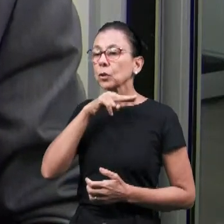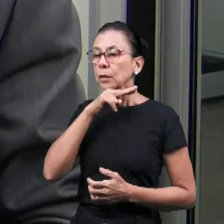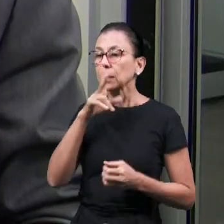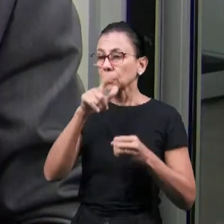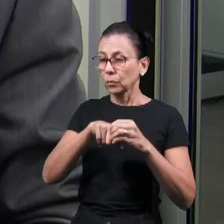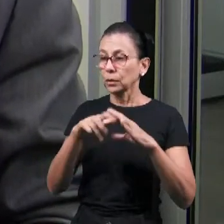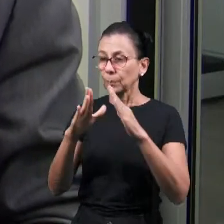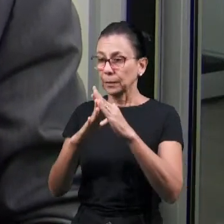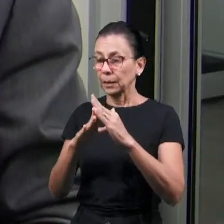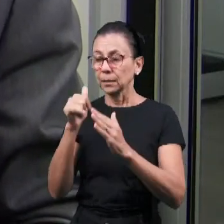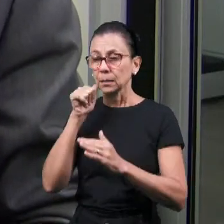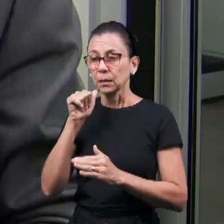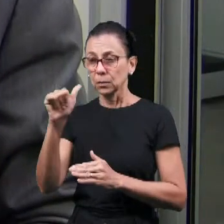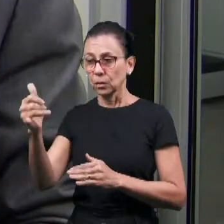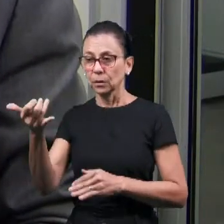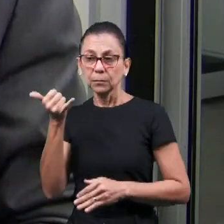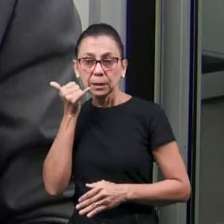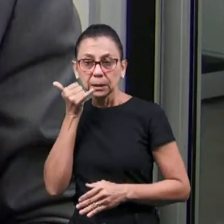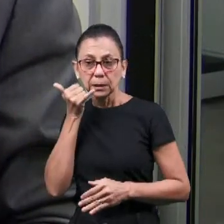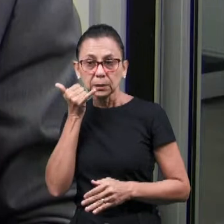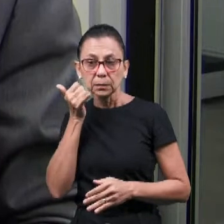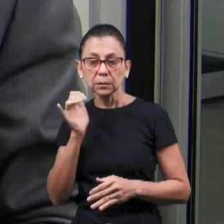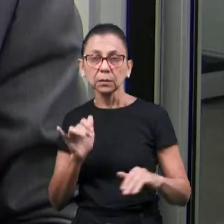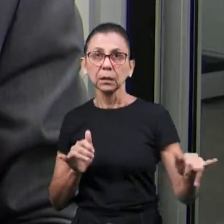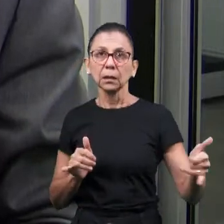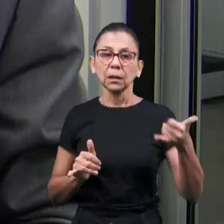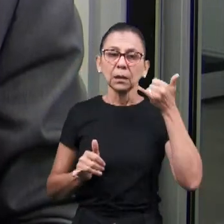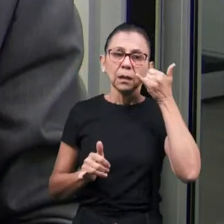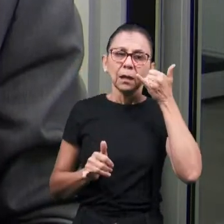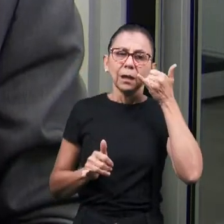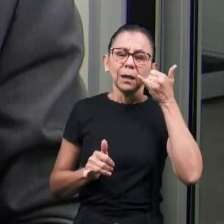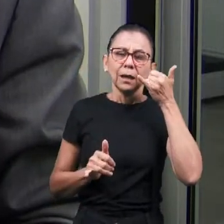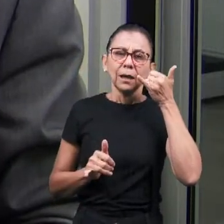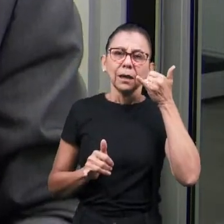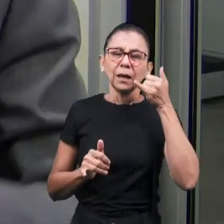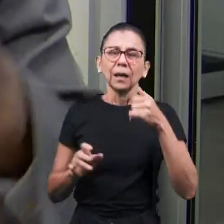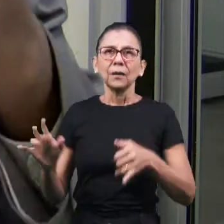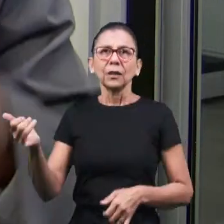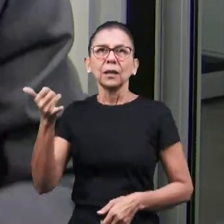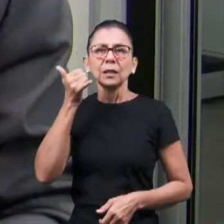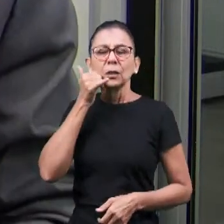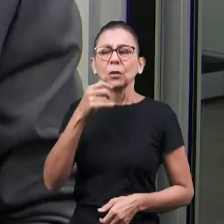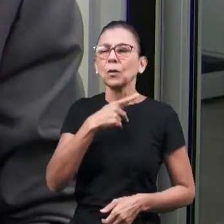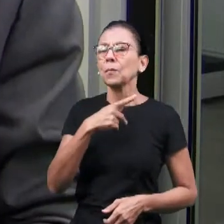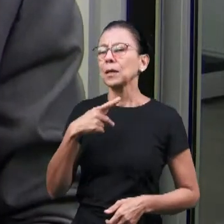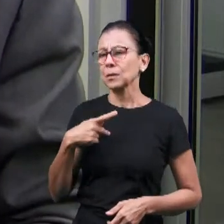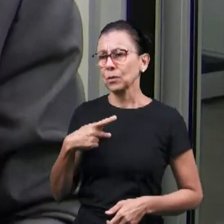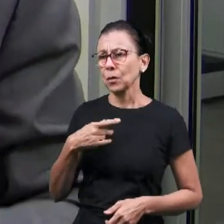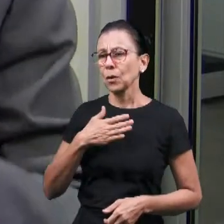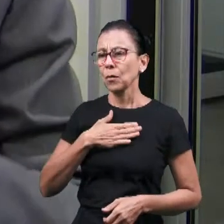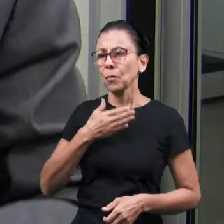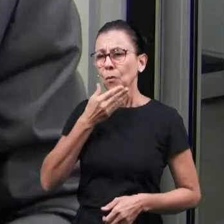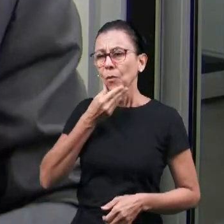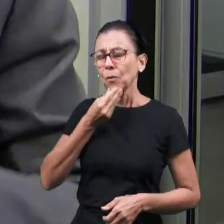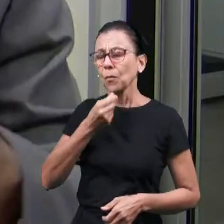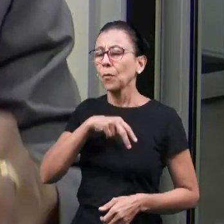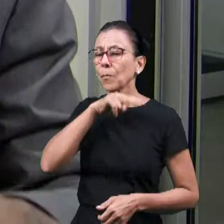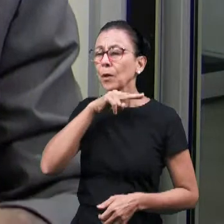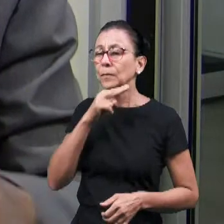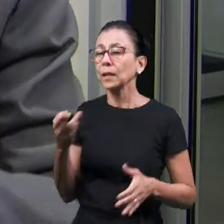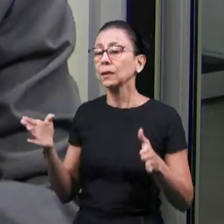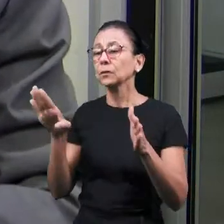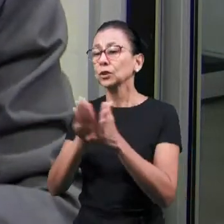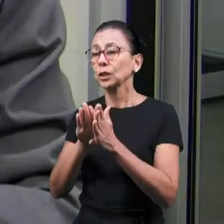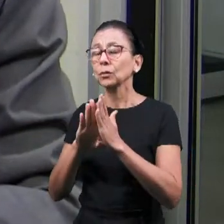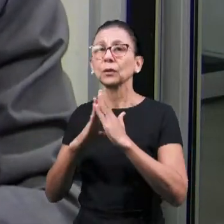o telefone, ela ligou de volta, falou, ligou chorando: meu neto chegou. Chegou de volta, agora deixa eu falar com ele, então. Aí passa o telefone pra ele, aí falei